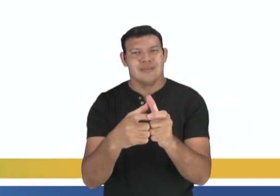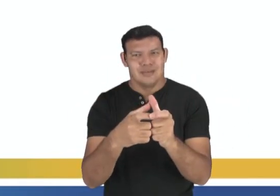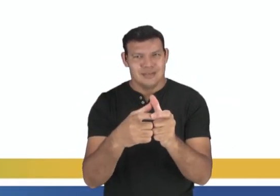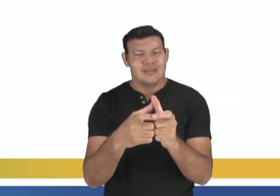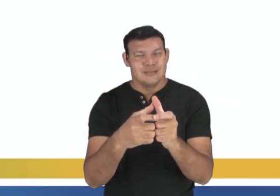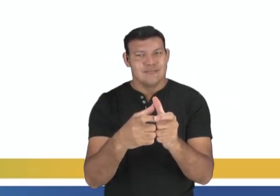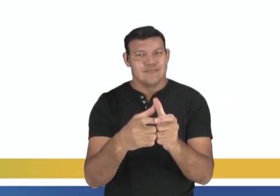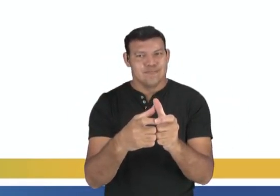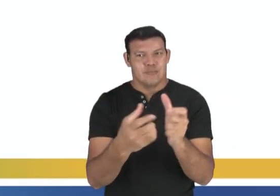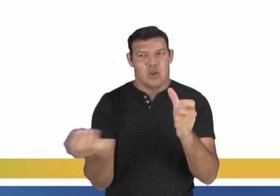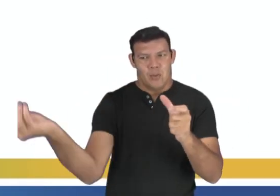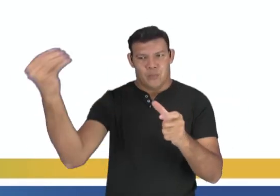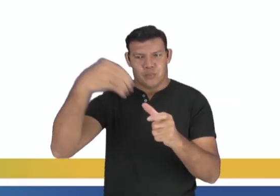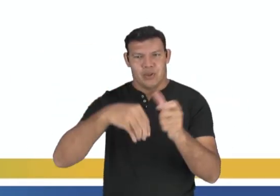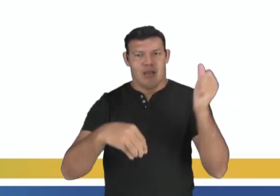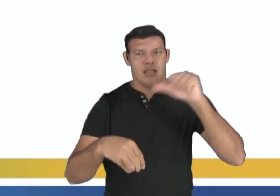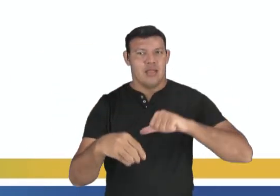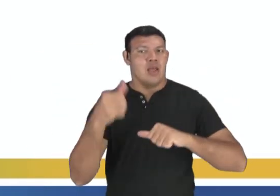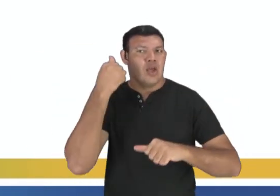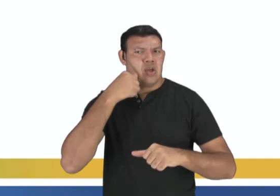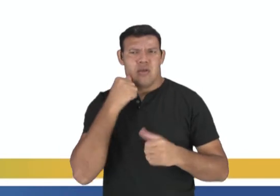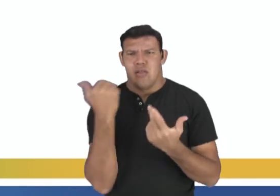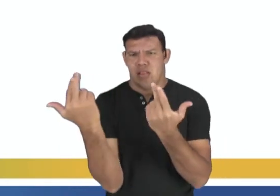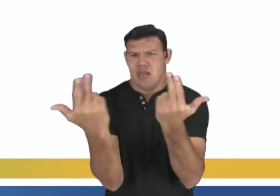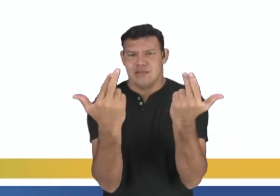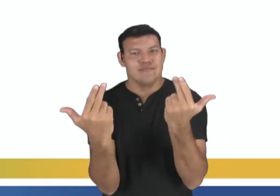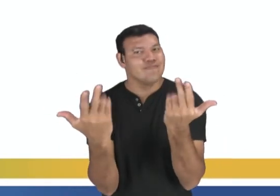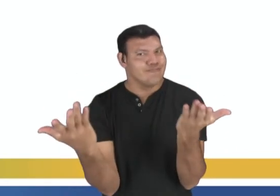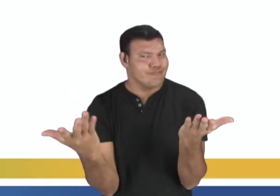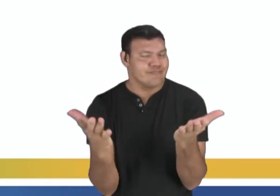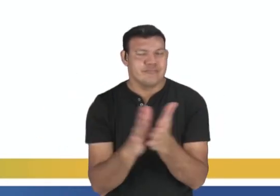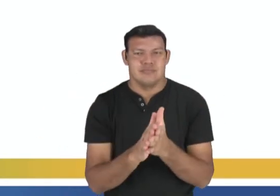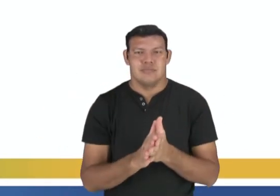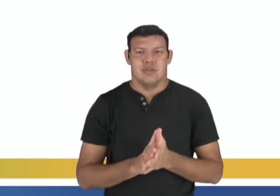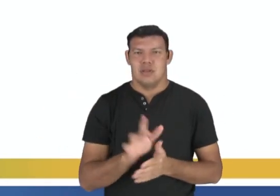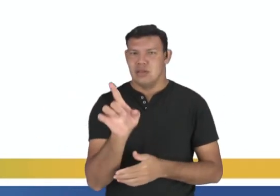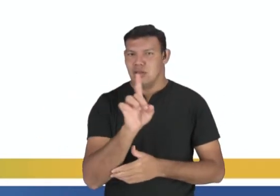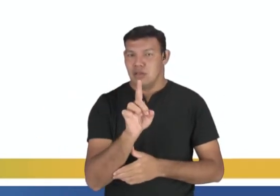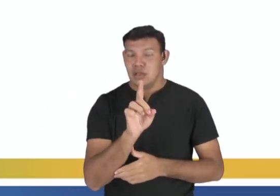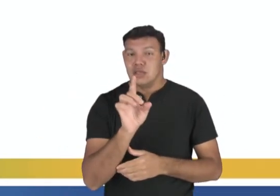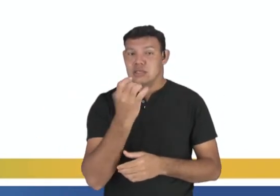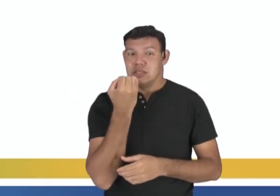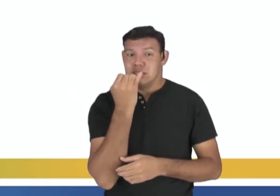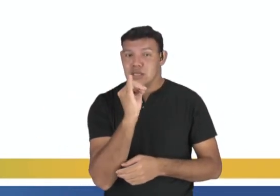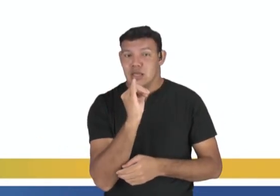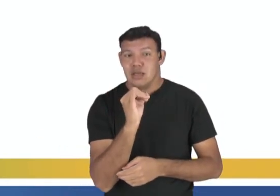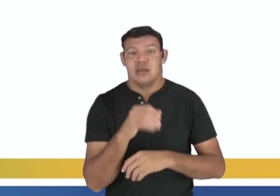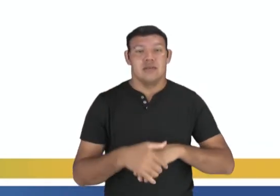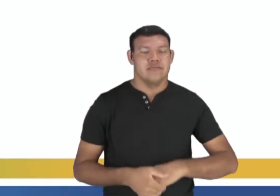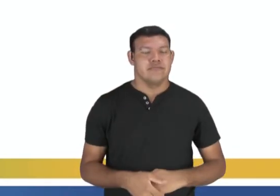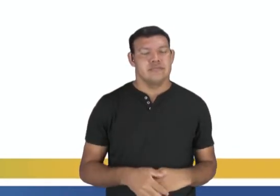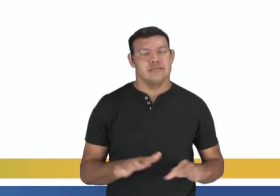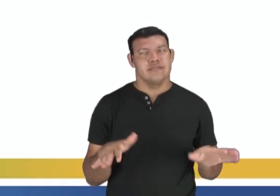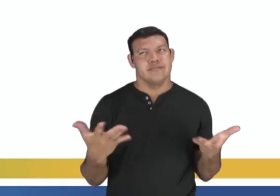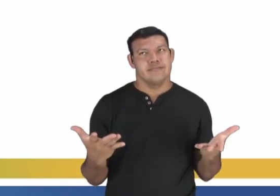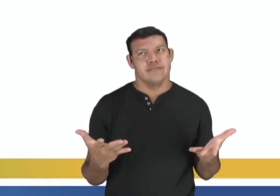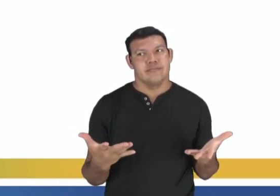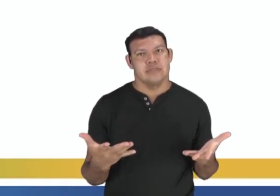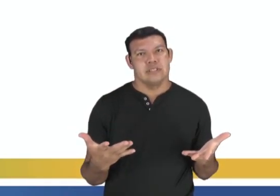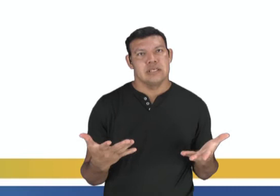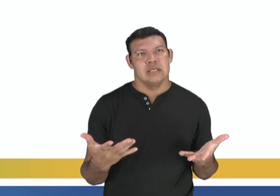uma caixinha. Diz assim, aquilo só pode ser isso e nada mais. Quando você diz a expressão,